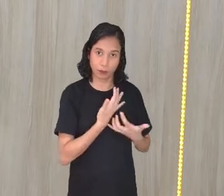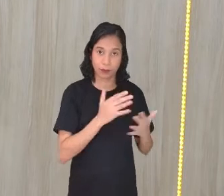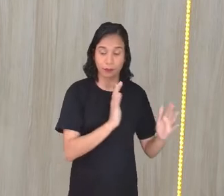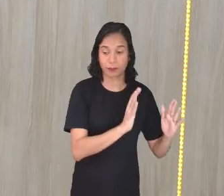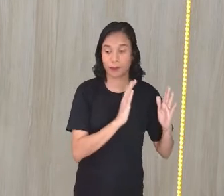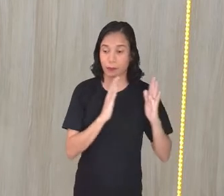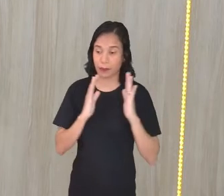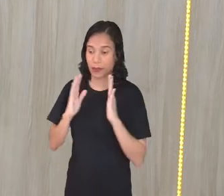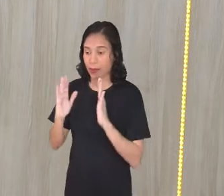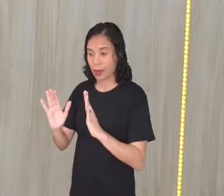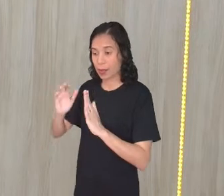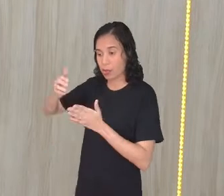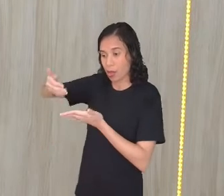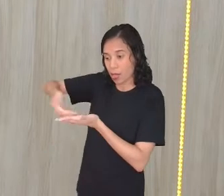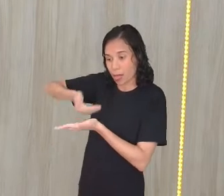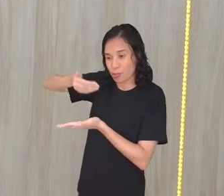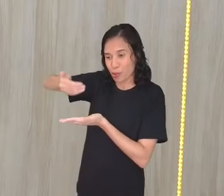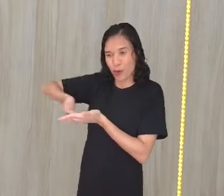Na